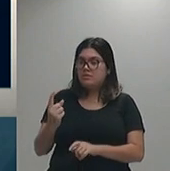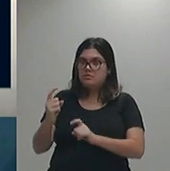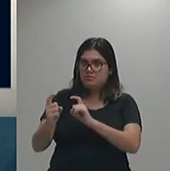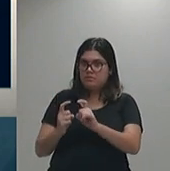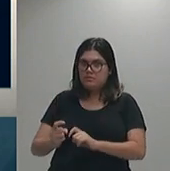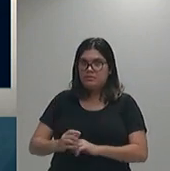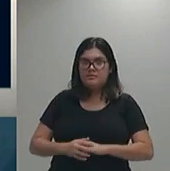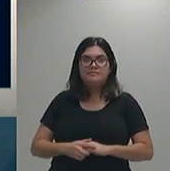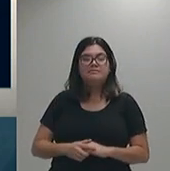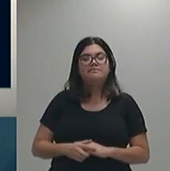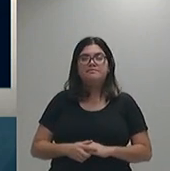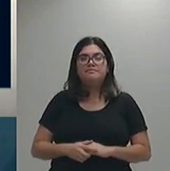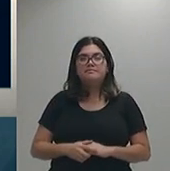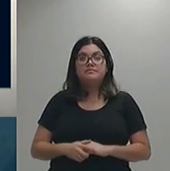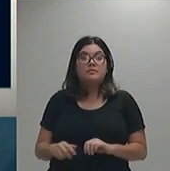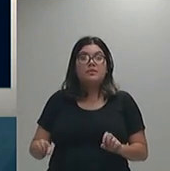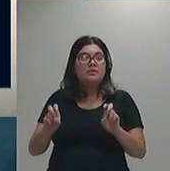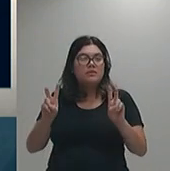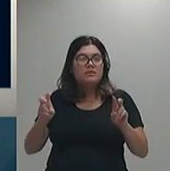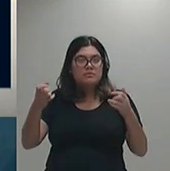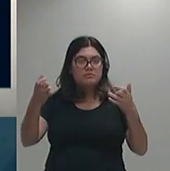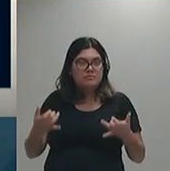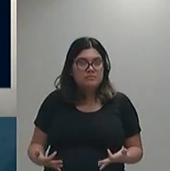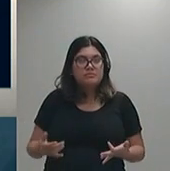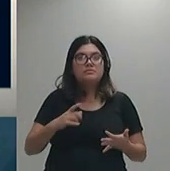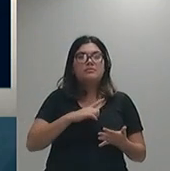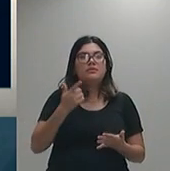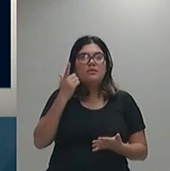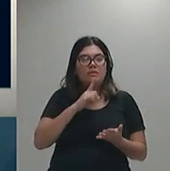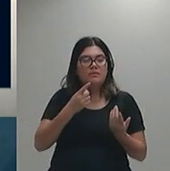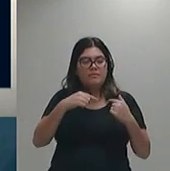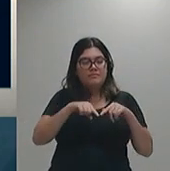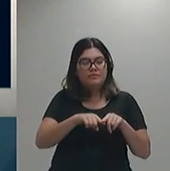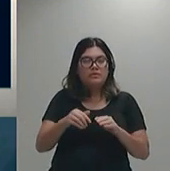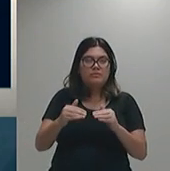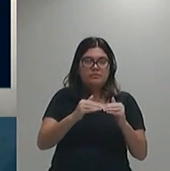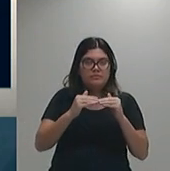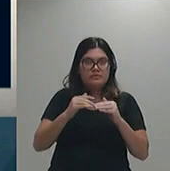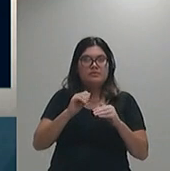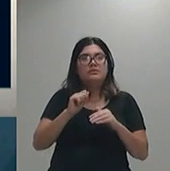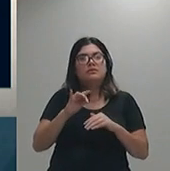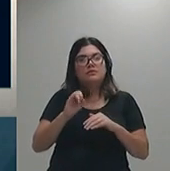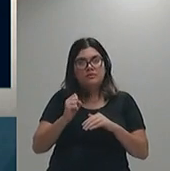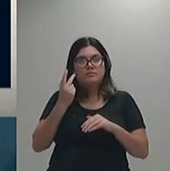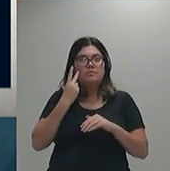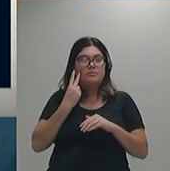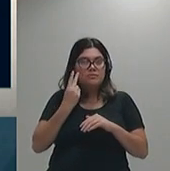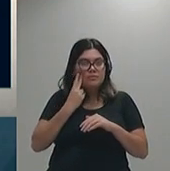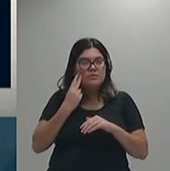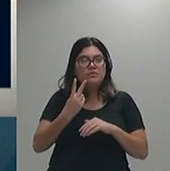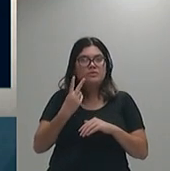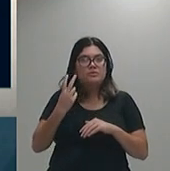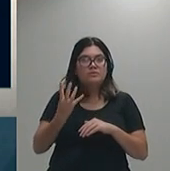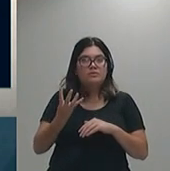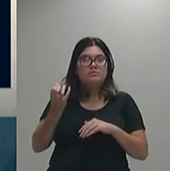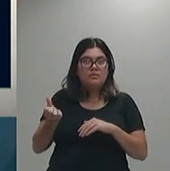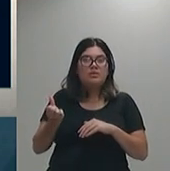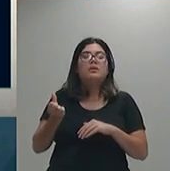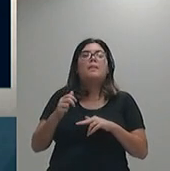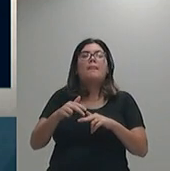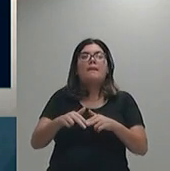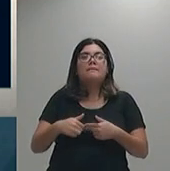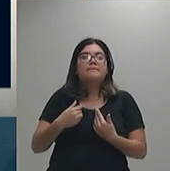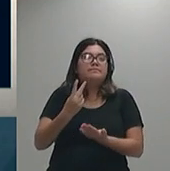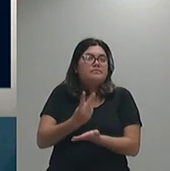e em se tratando pois de ações que no ponto em comum busco a gente contabilidade civil dos controladores Com base no 246 em razão dos mesmos